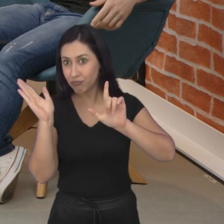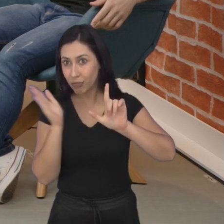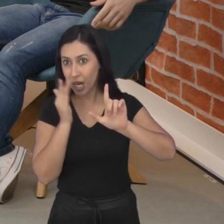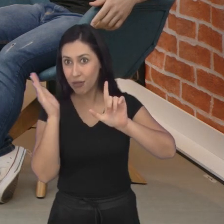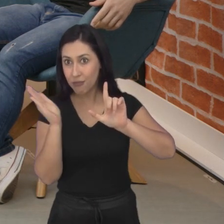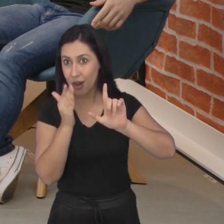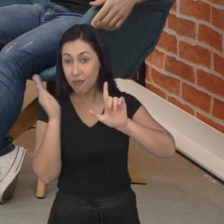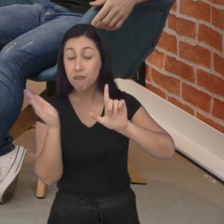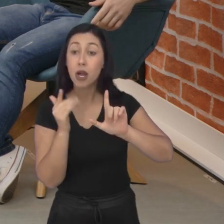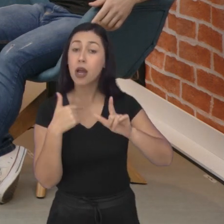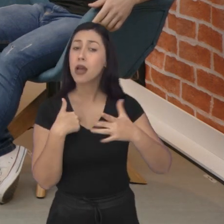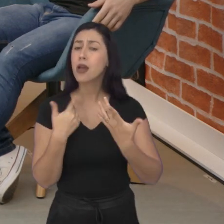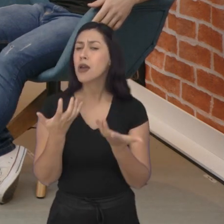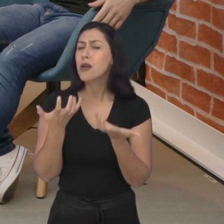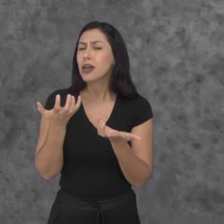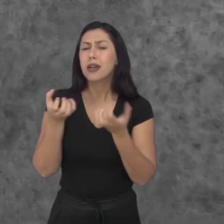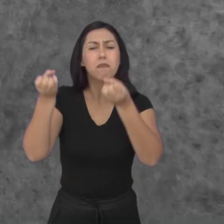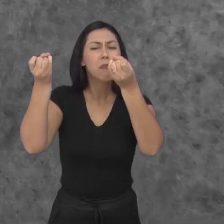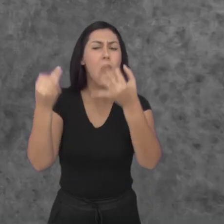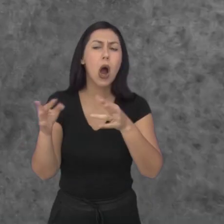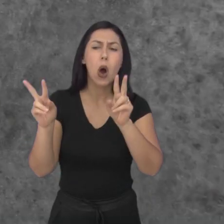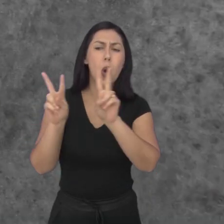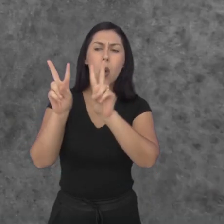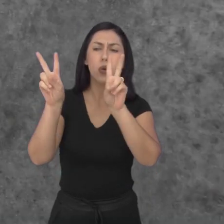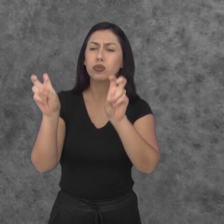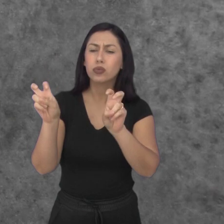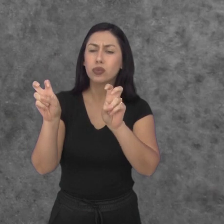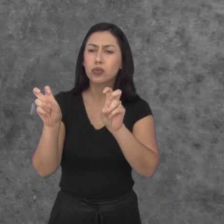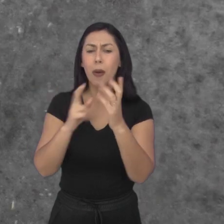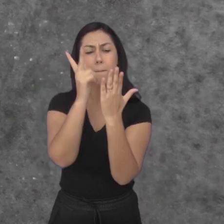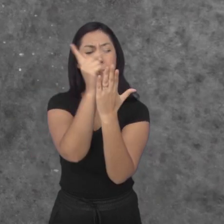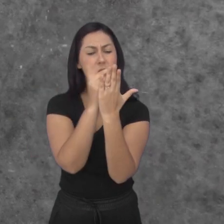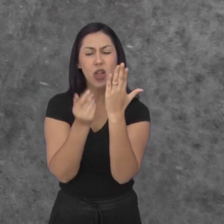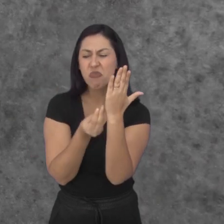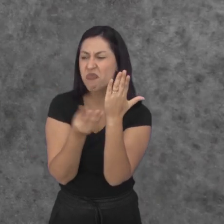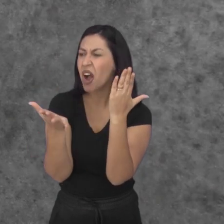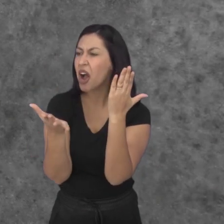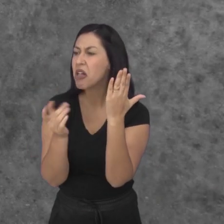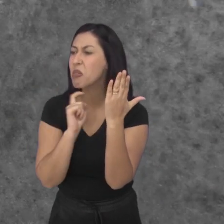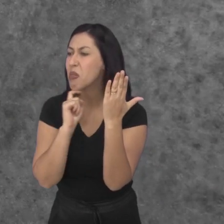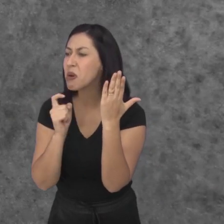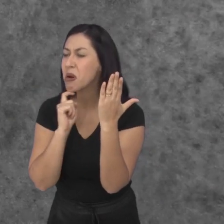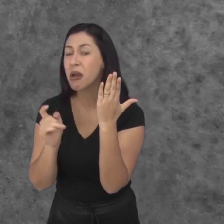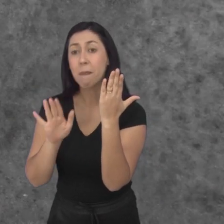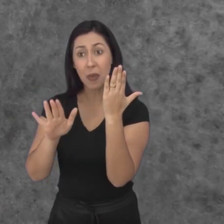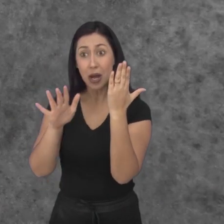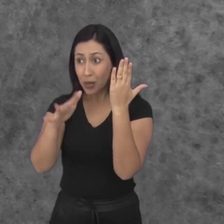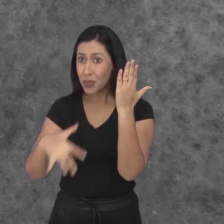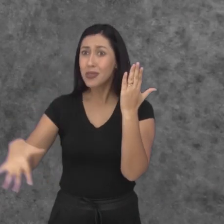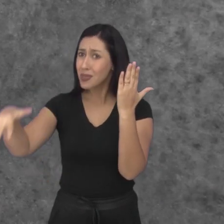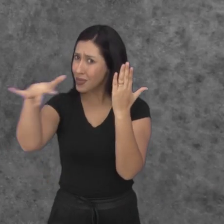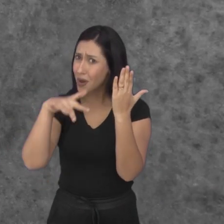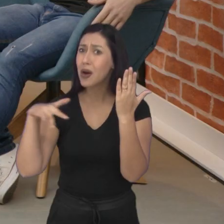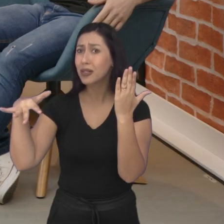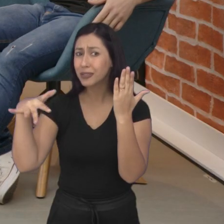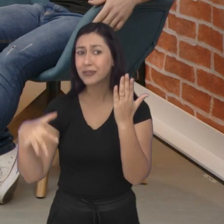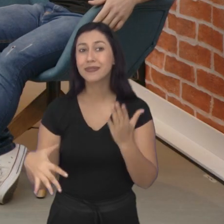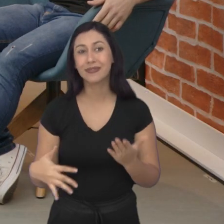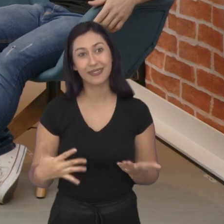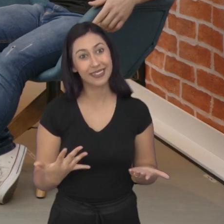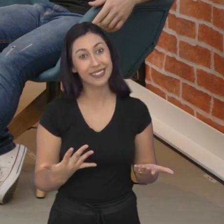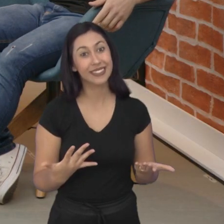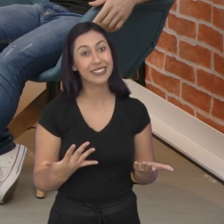queria falar sobre esse nome aí que você colocou, Pinturas pra Ninguém, mas na verdade você está falando de todo mundo, né, cara? Você está mostrando a cidade. Acabou sendo,